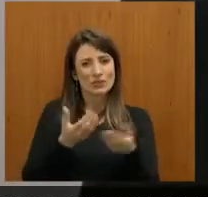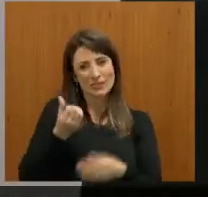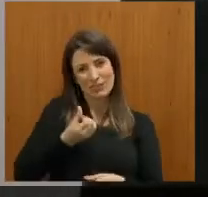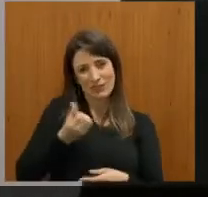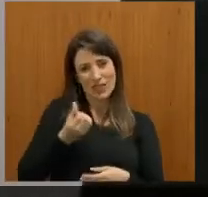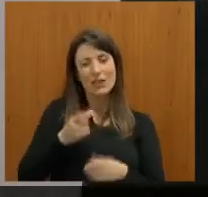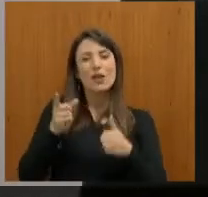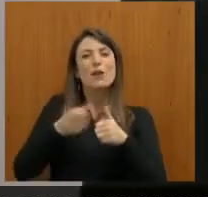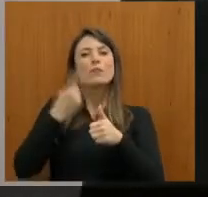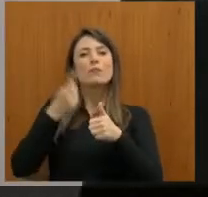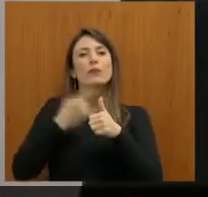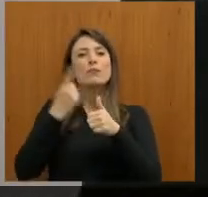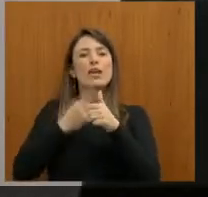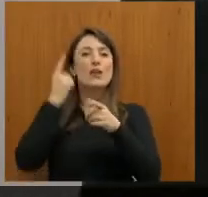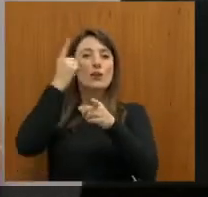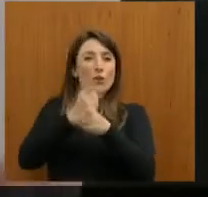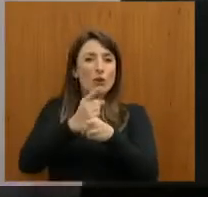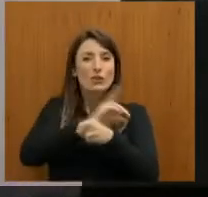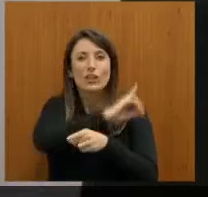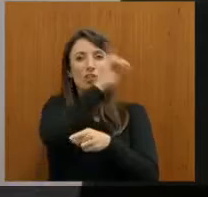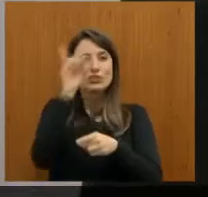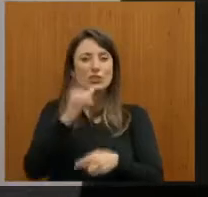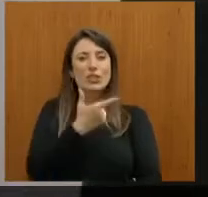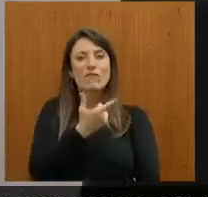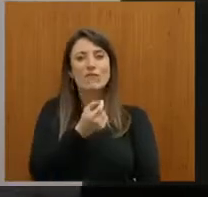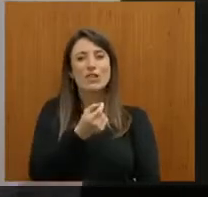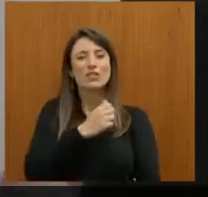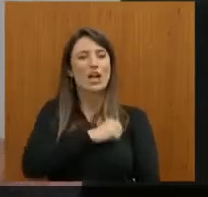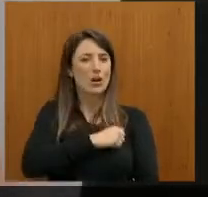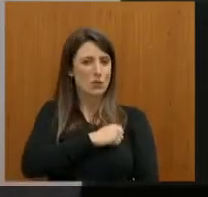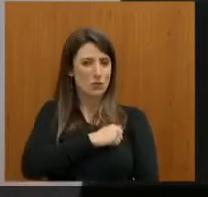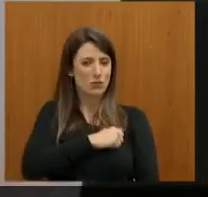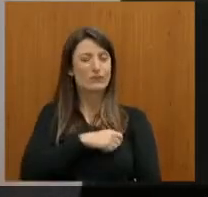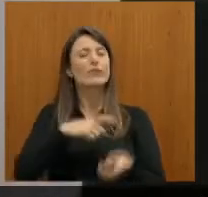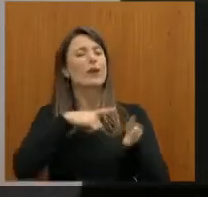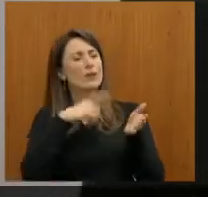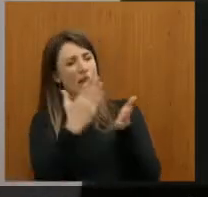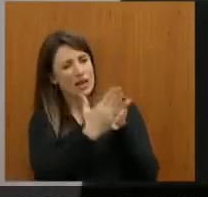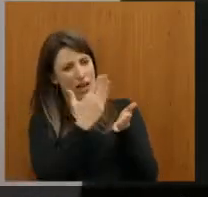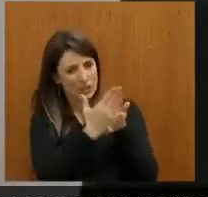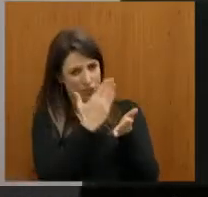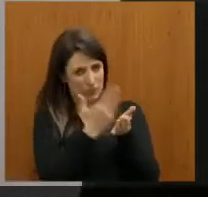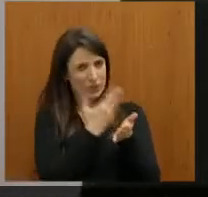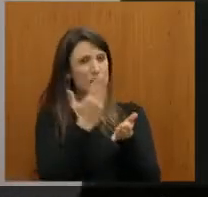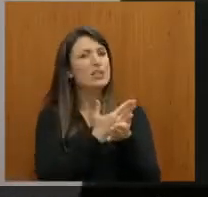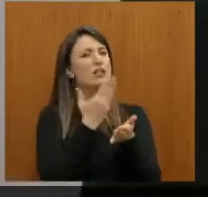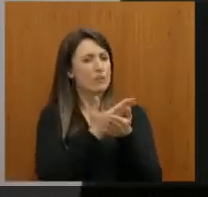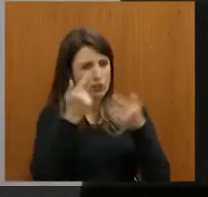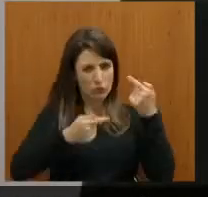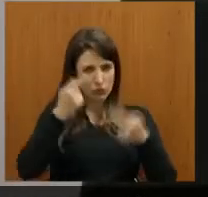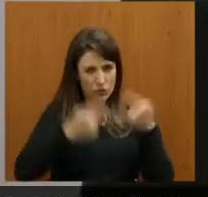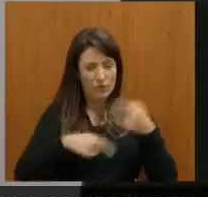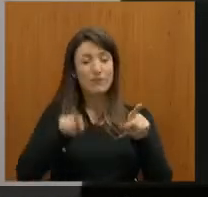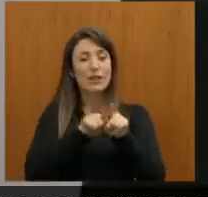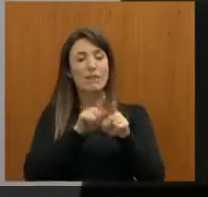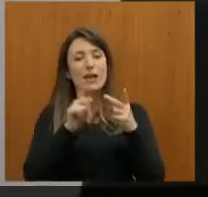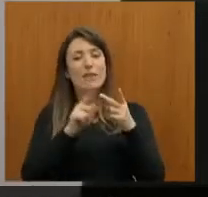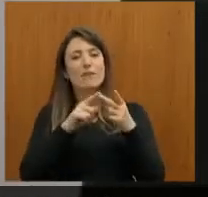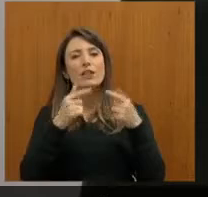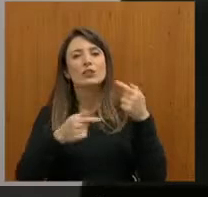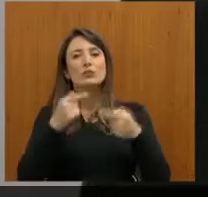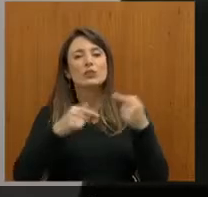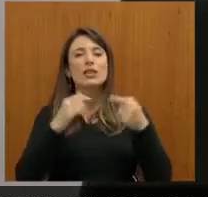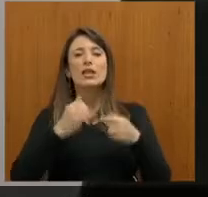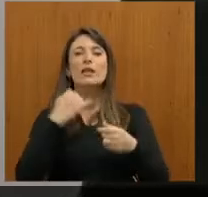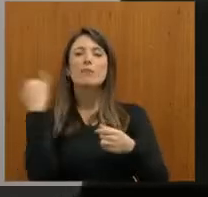de agosto além da cartilha workshop vai também discutir a importância da formação e